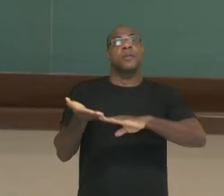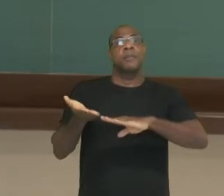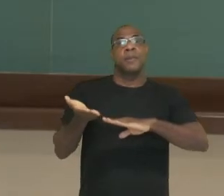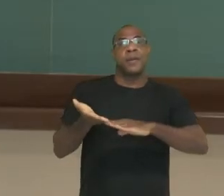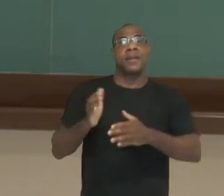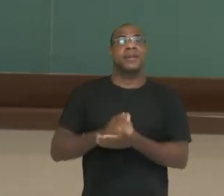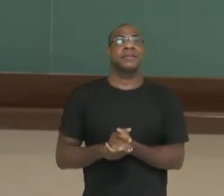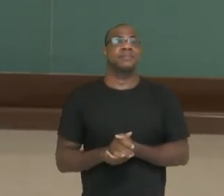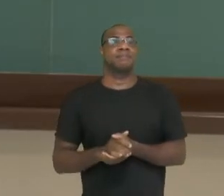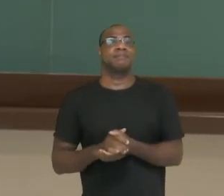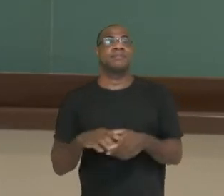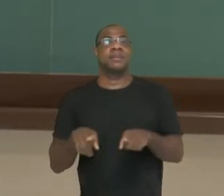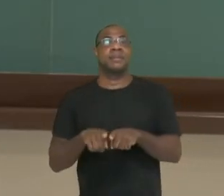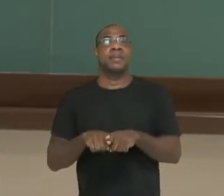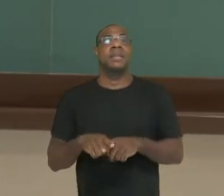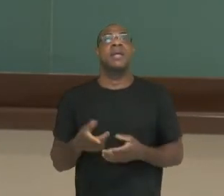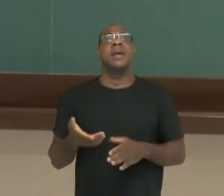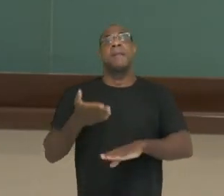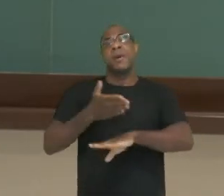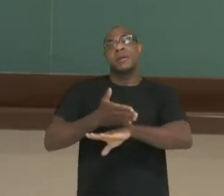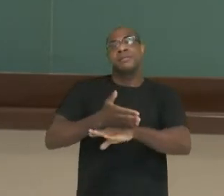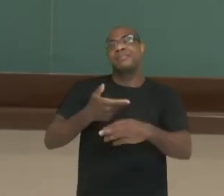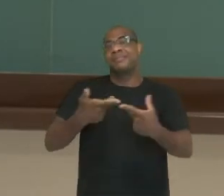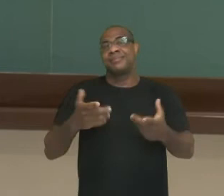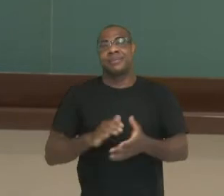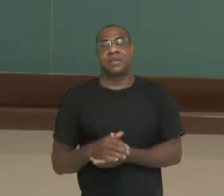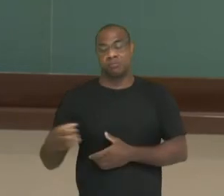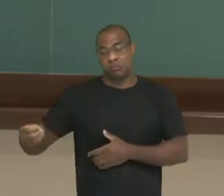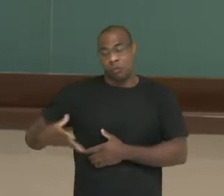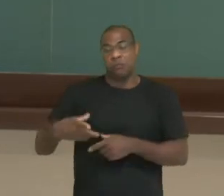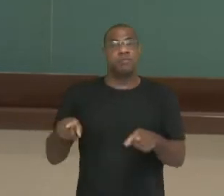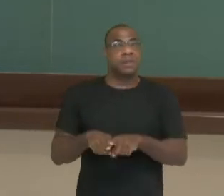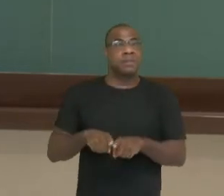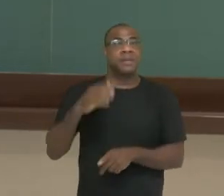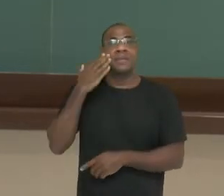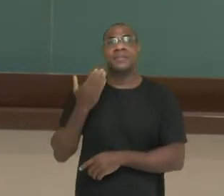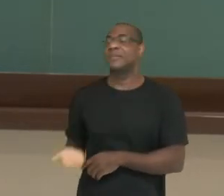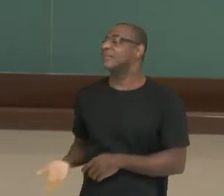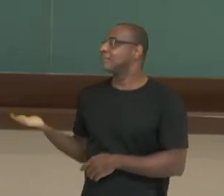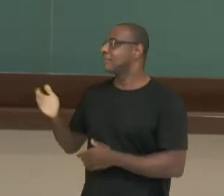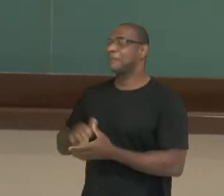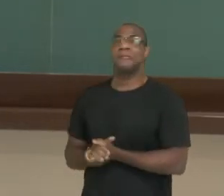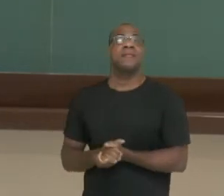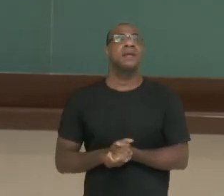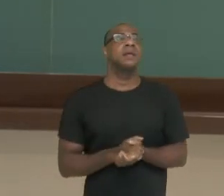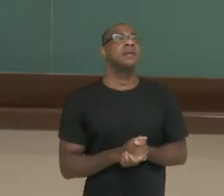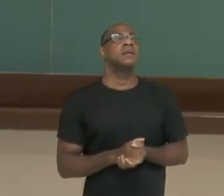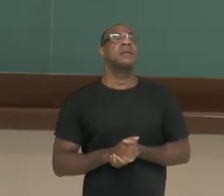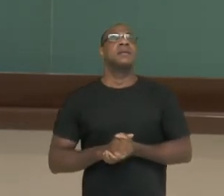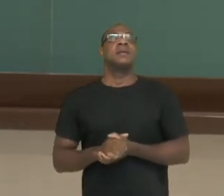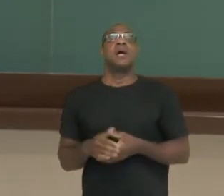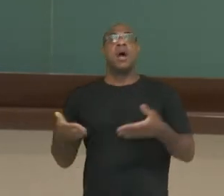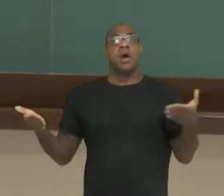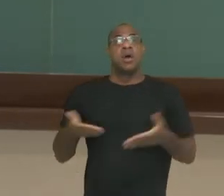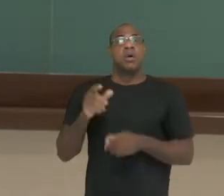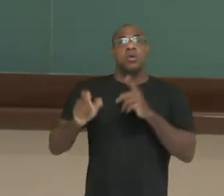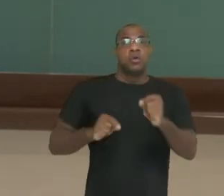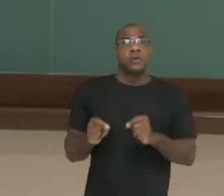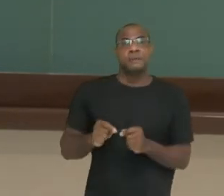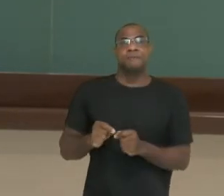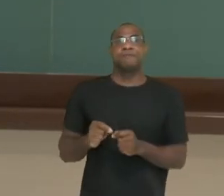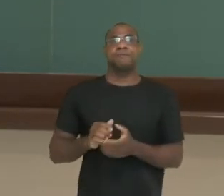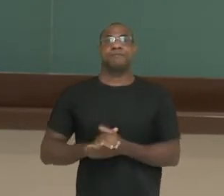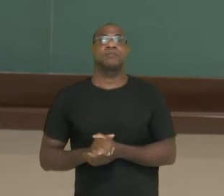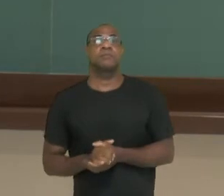No romance romântico, né, nós temos preponderantemente as características da escola chamada romantismo. E